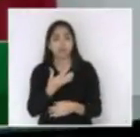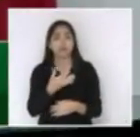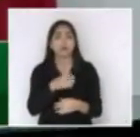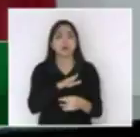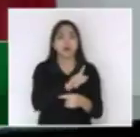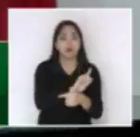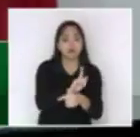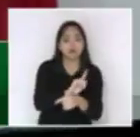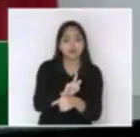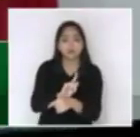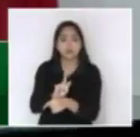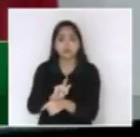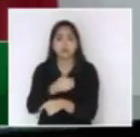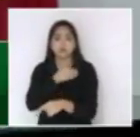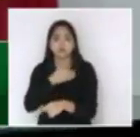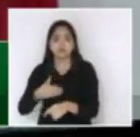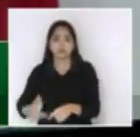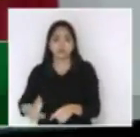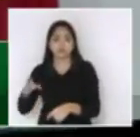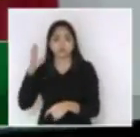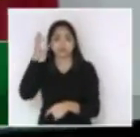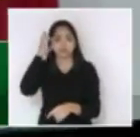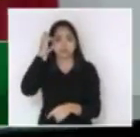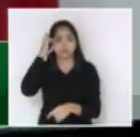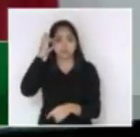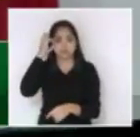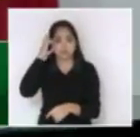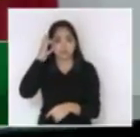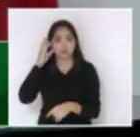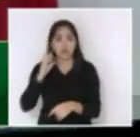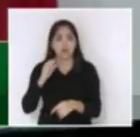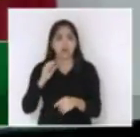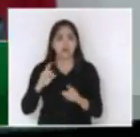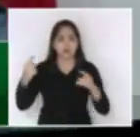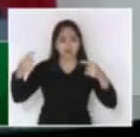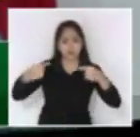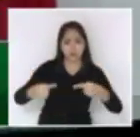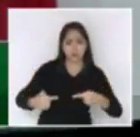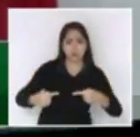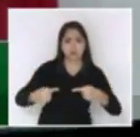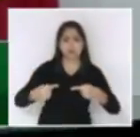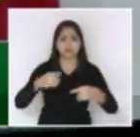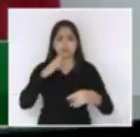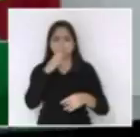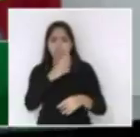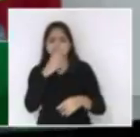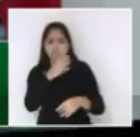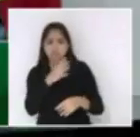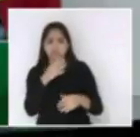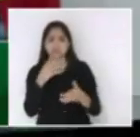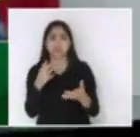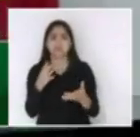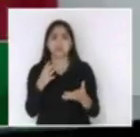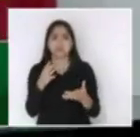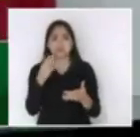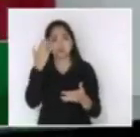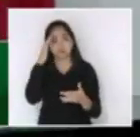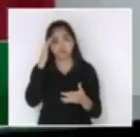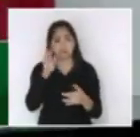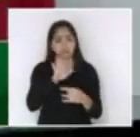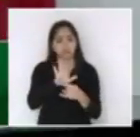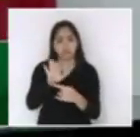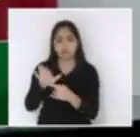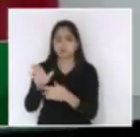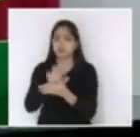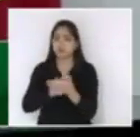do governador João Raimundo Colombo. Agora, a oposição sensacionalista, nós entendemos que ela não contribui nada